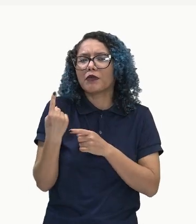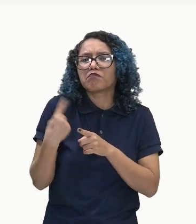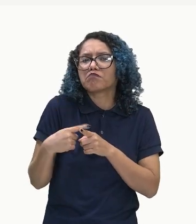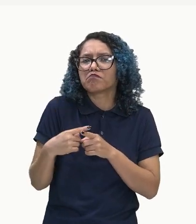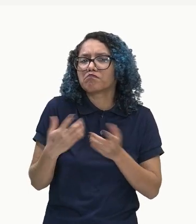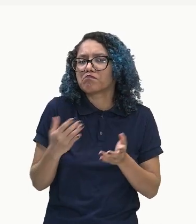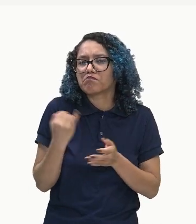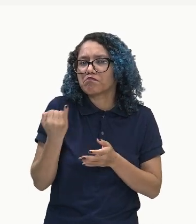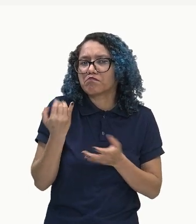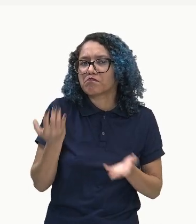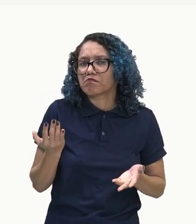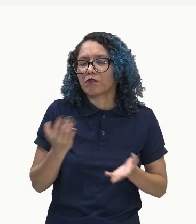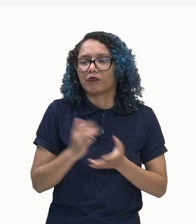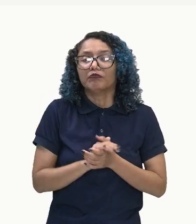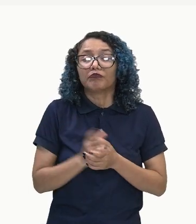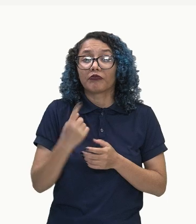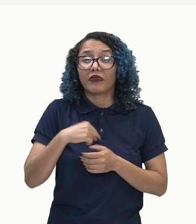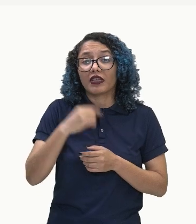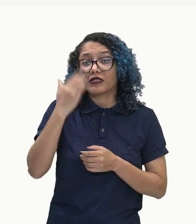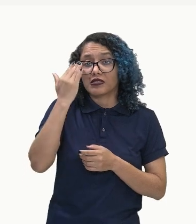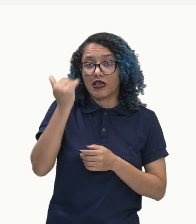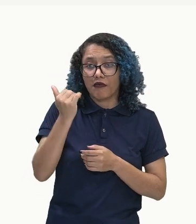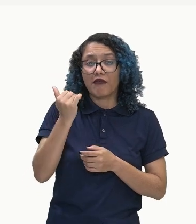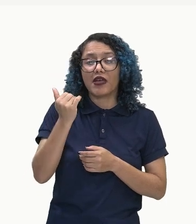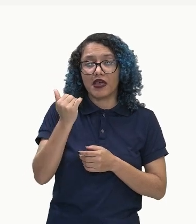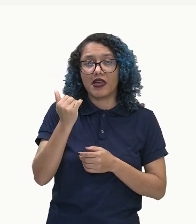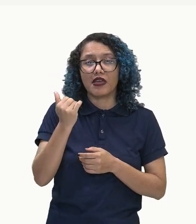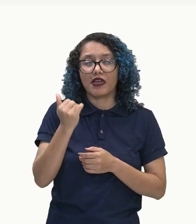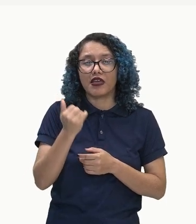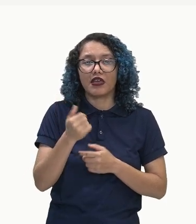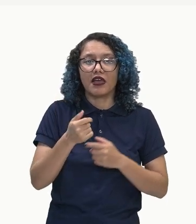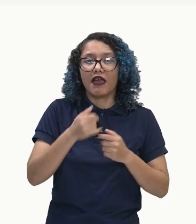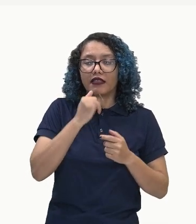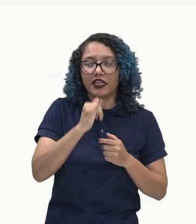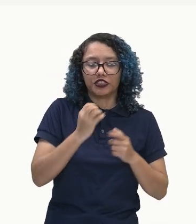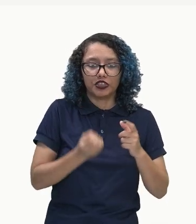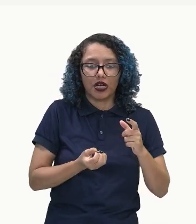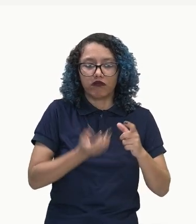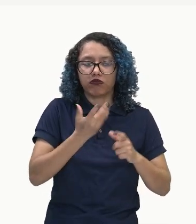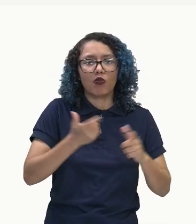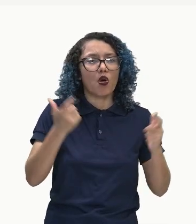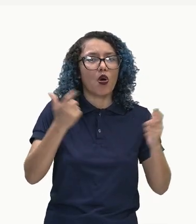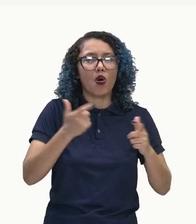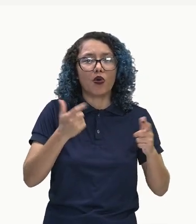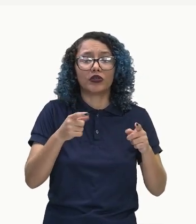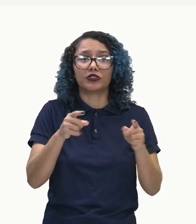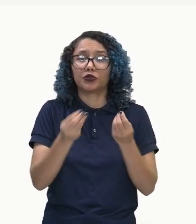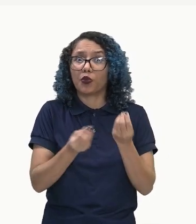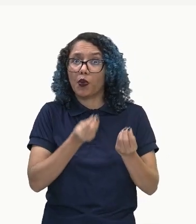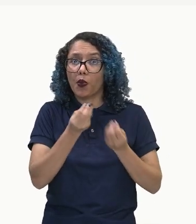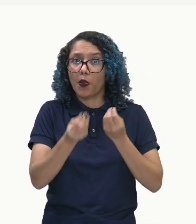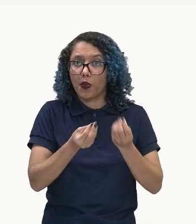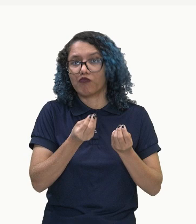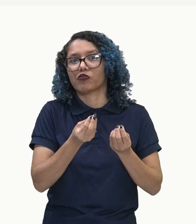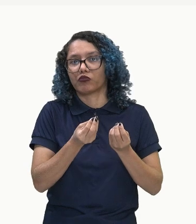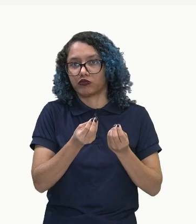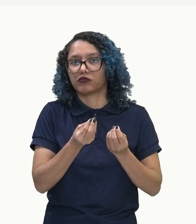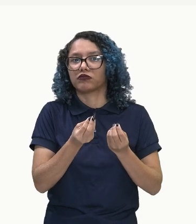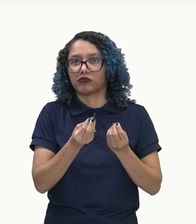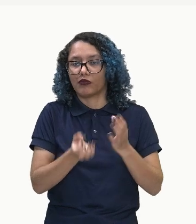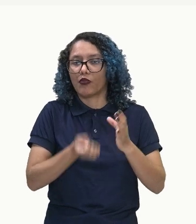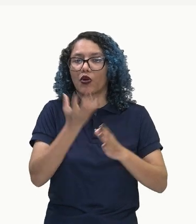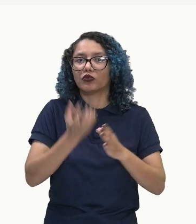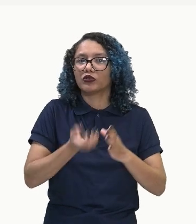possamos entender de onde vem a nossa energia elétrica, de que forma ela é produzida, que nós